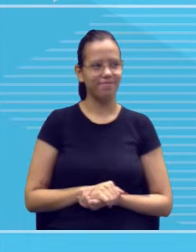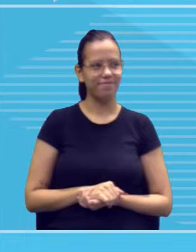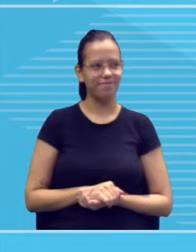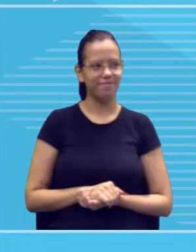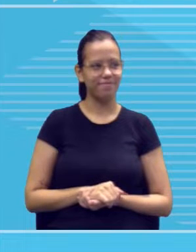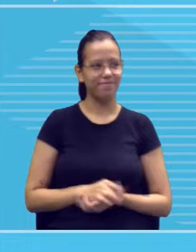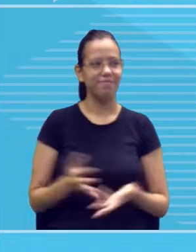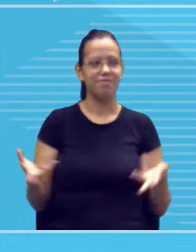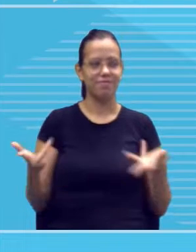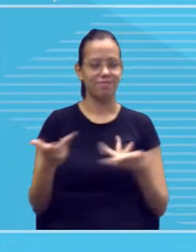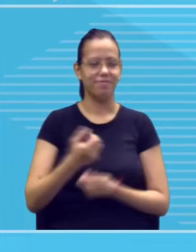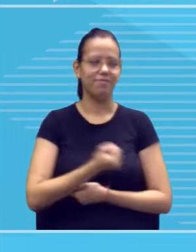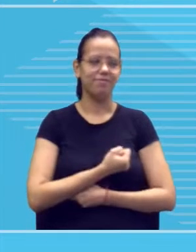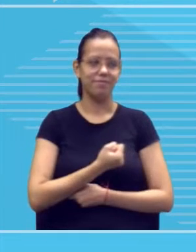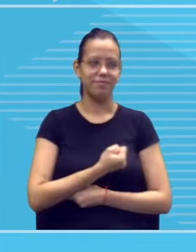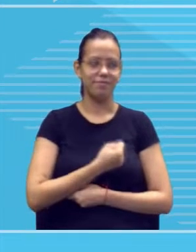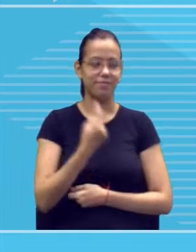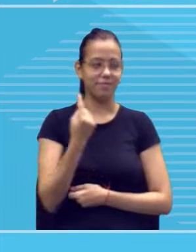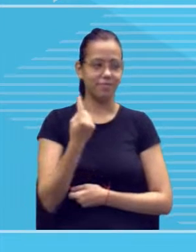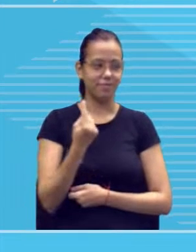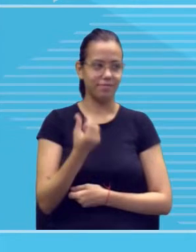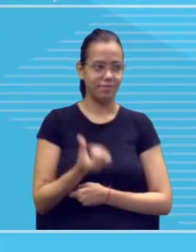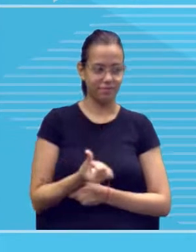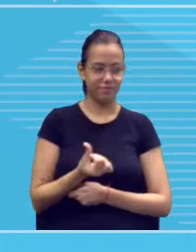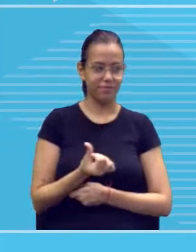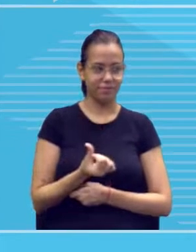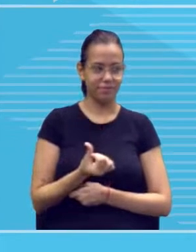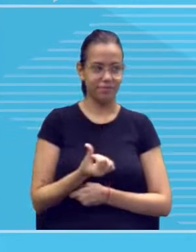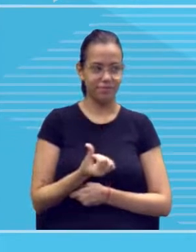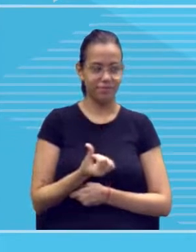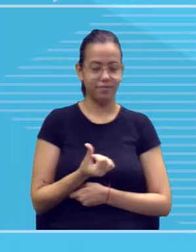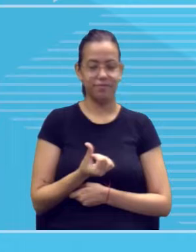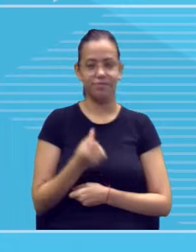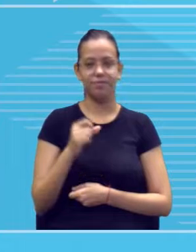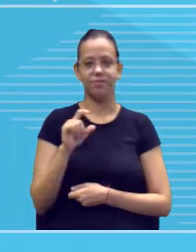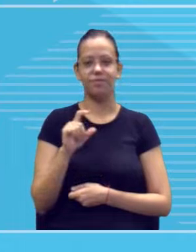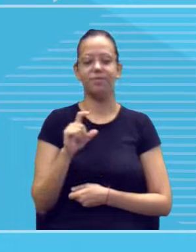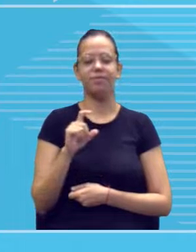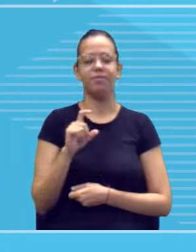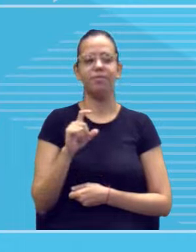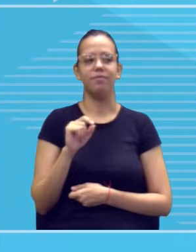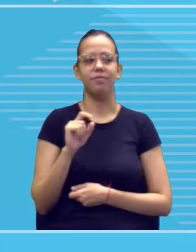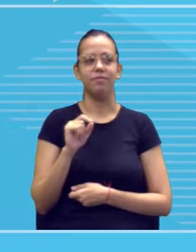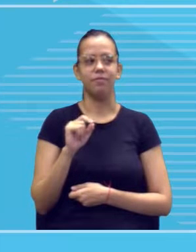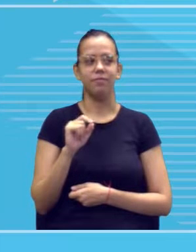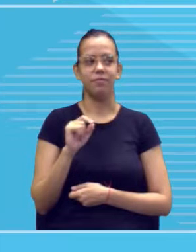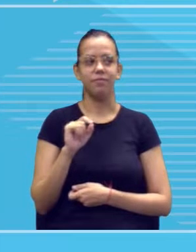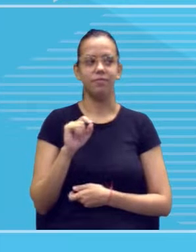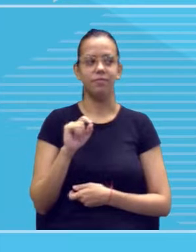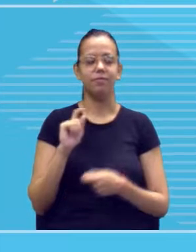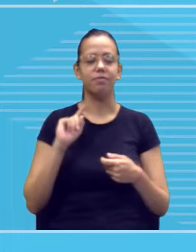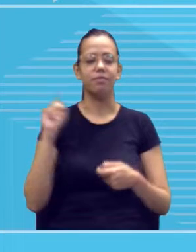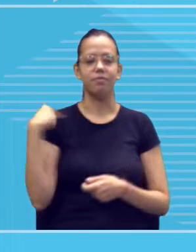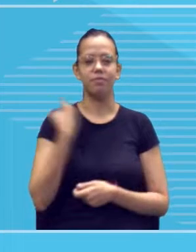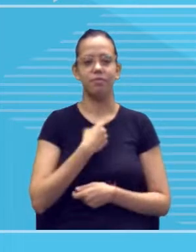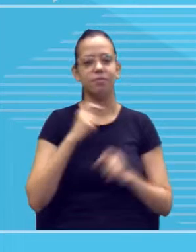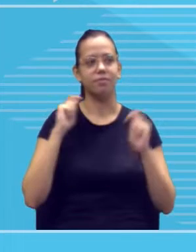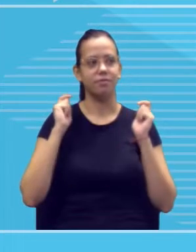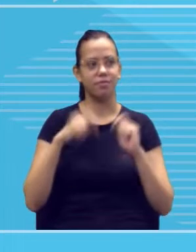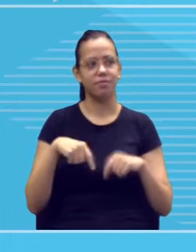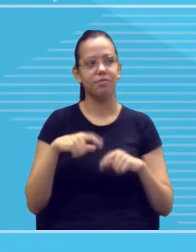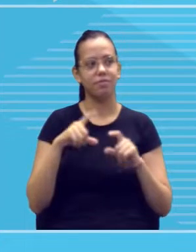número 16 é a habilidade da bncc que prevê que nós possamos nós tenhamos a capacidade